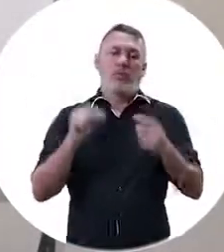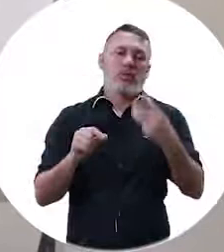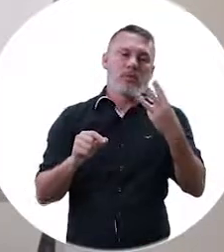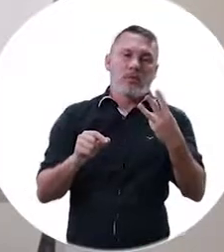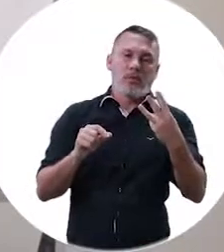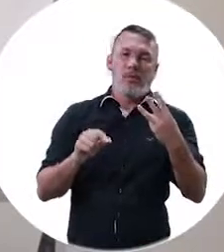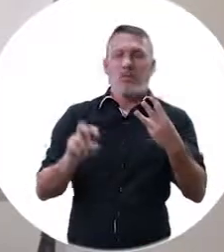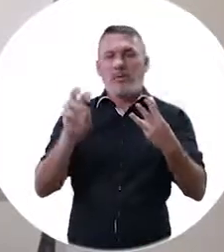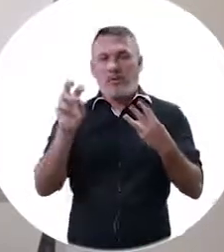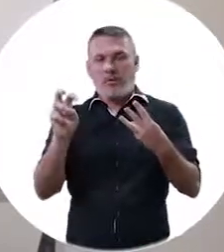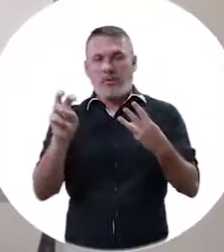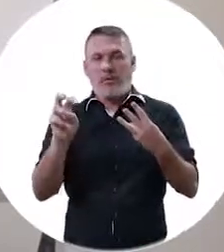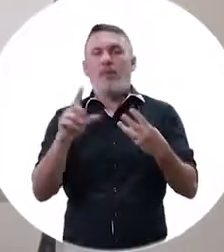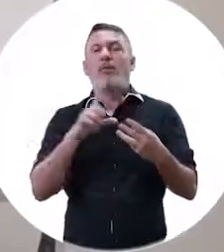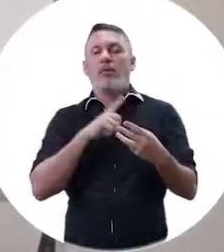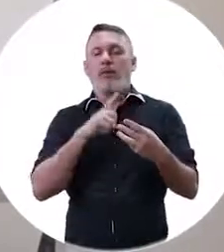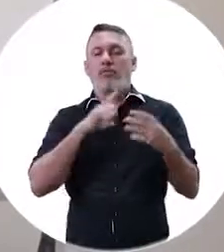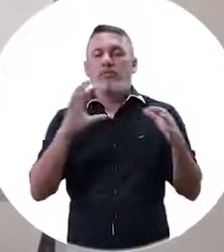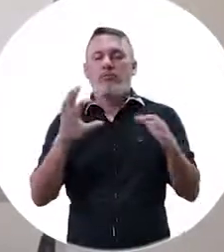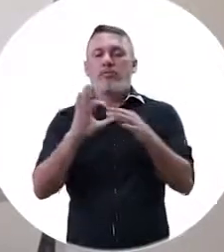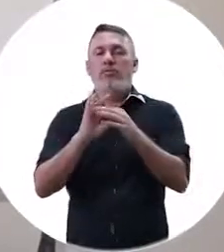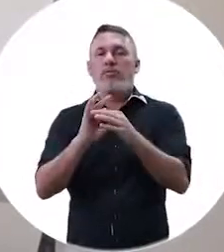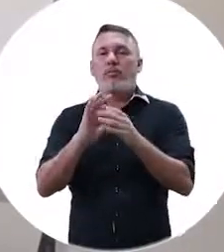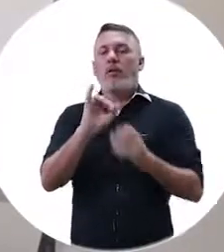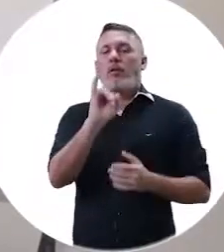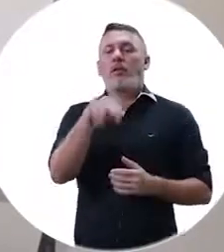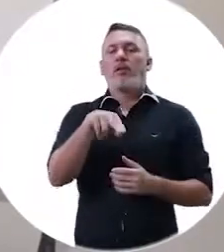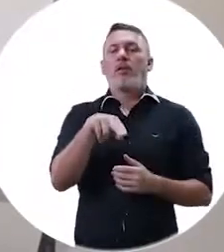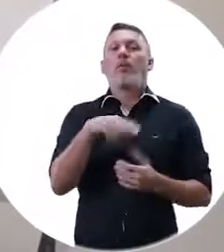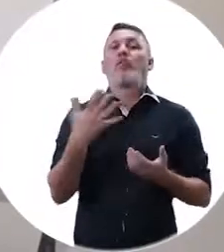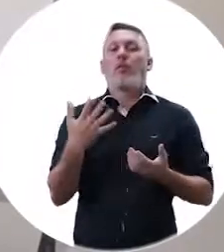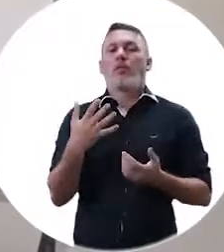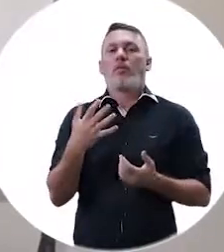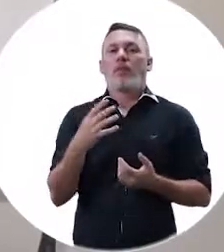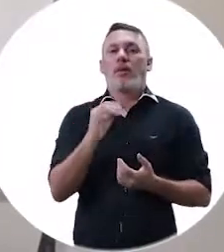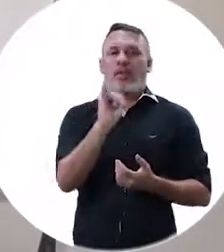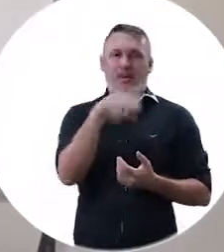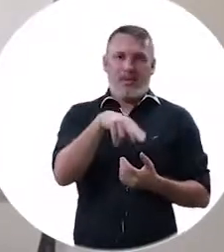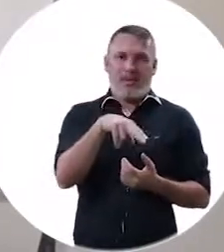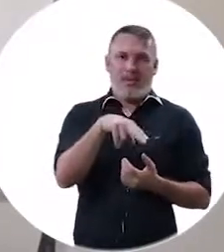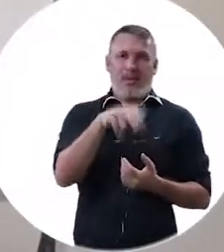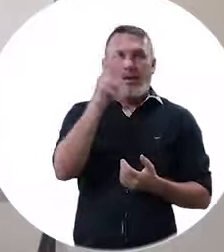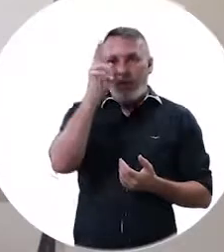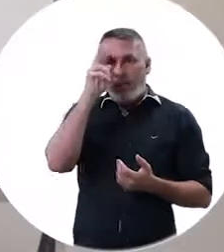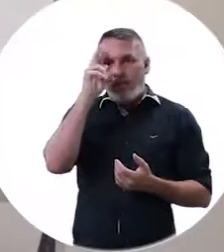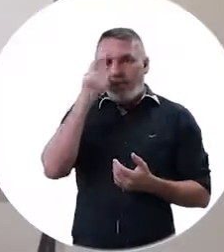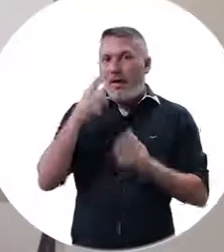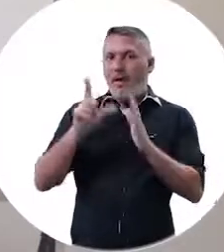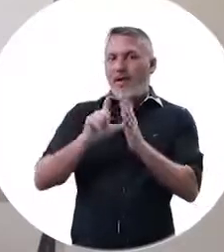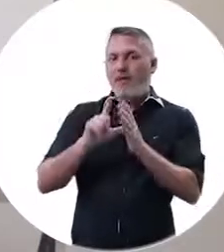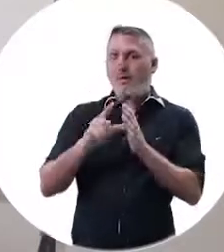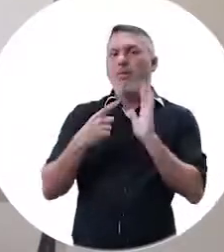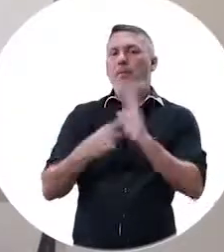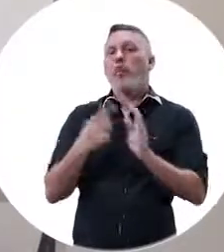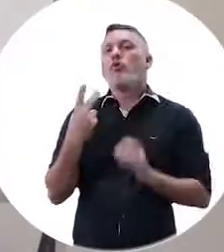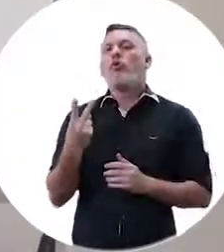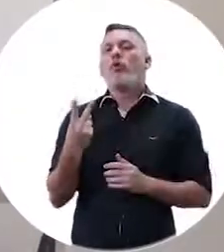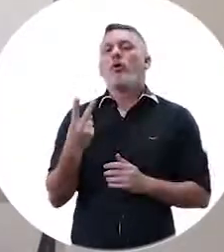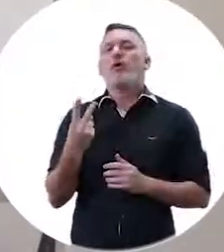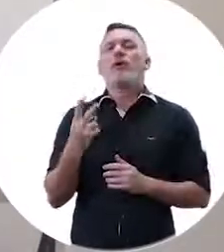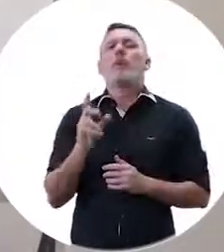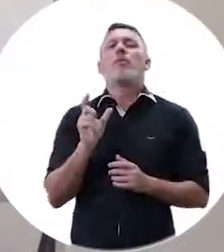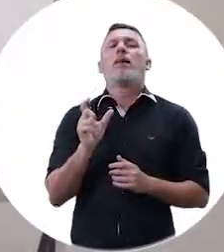3 e 5, infixo de ligação tripla, in. Só que qual é aquele prefixozinho que indica a quantidade 2? Lembra do